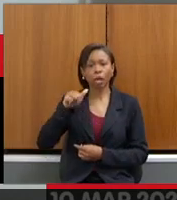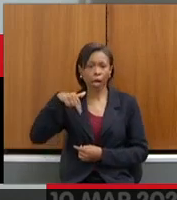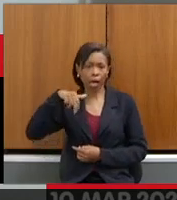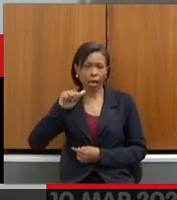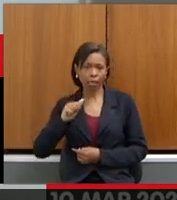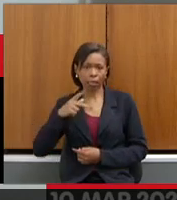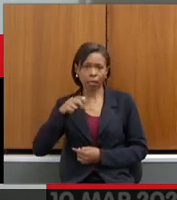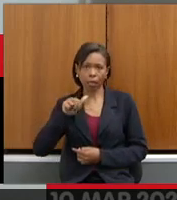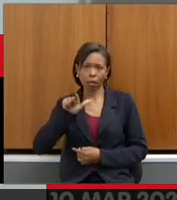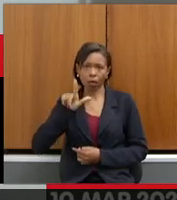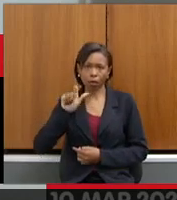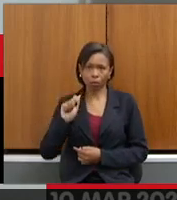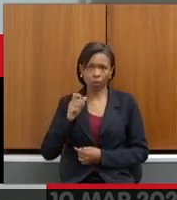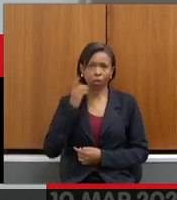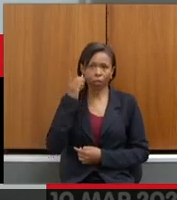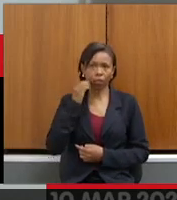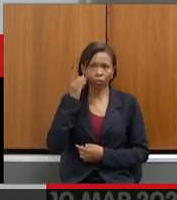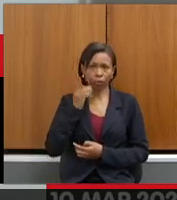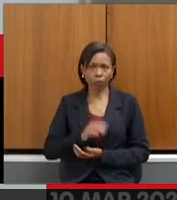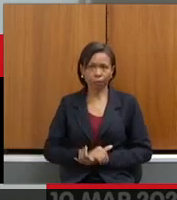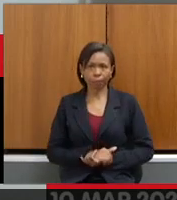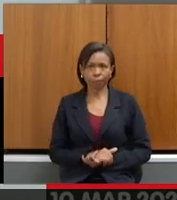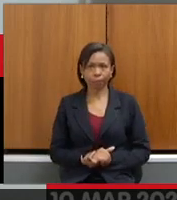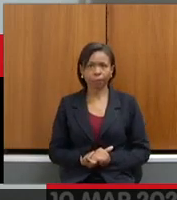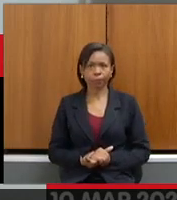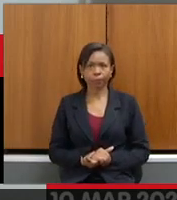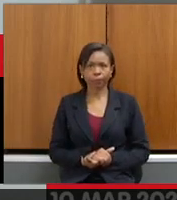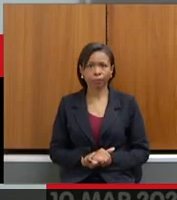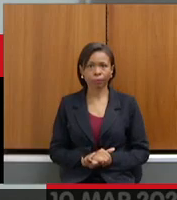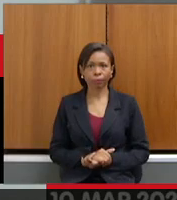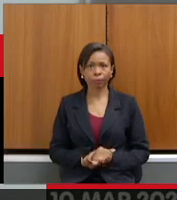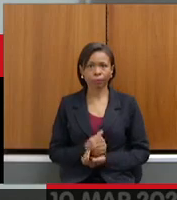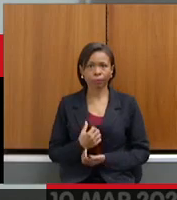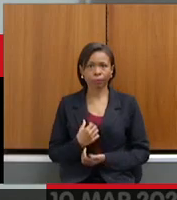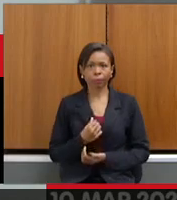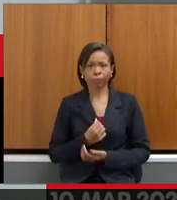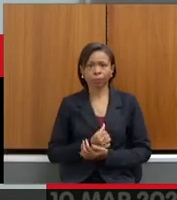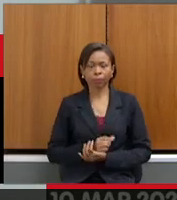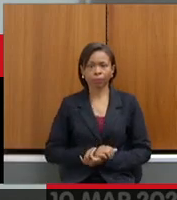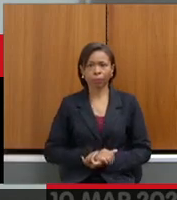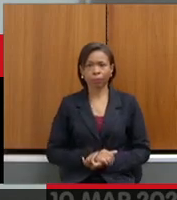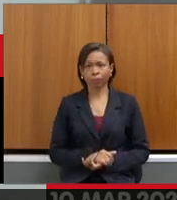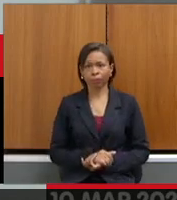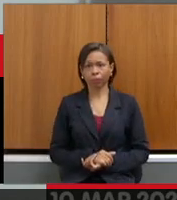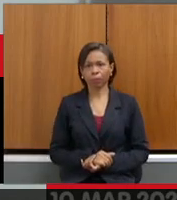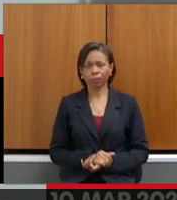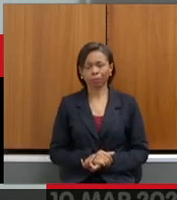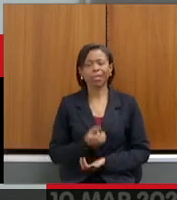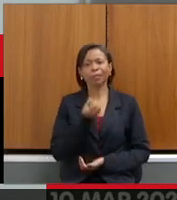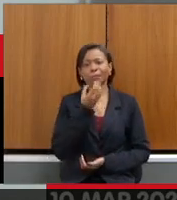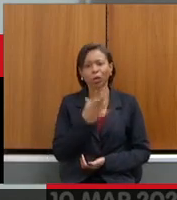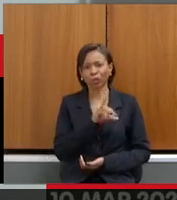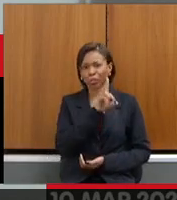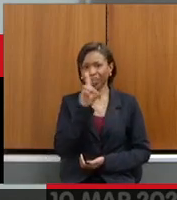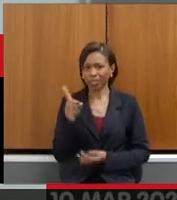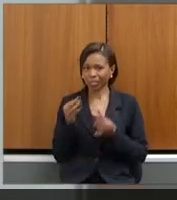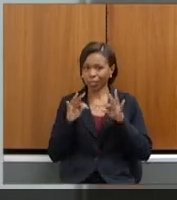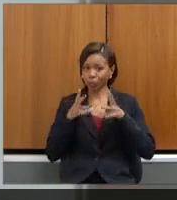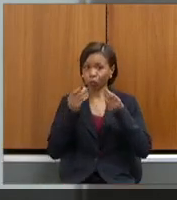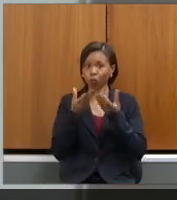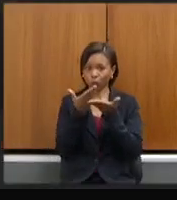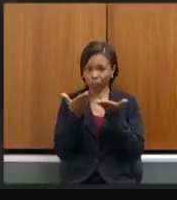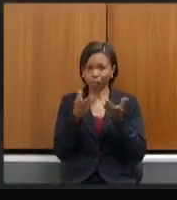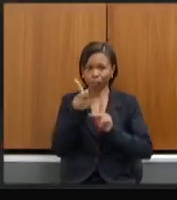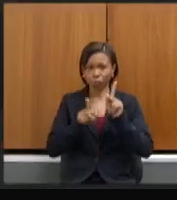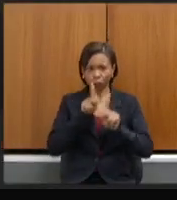para suas considerações deputada Ana Paula Siqueira Oi bom dia a toda